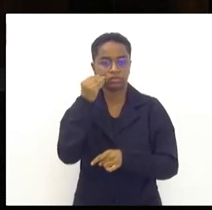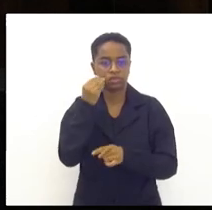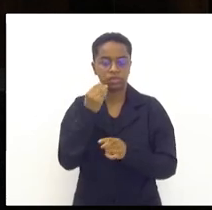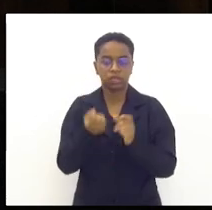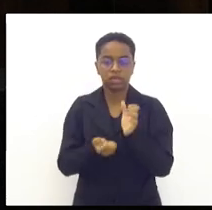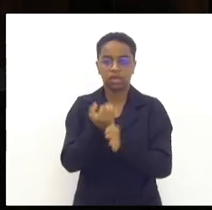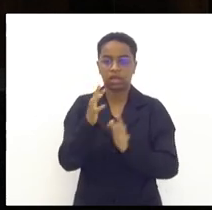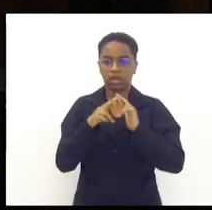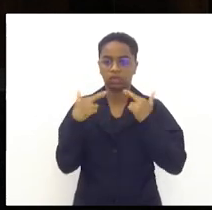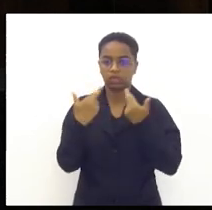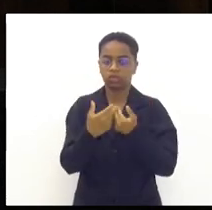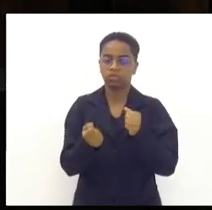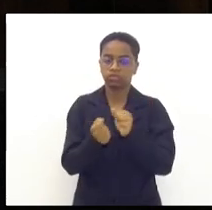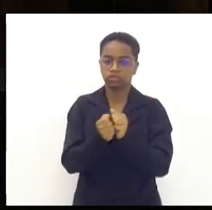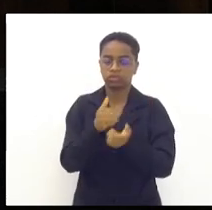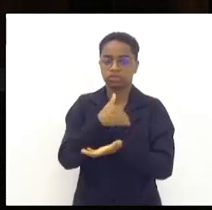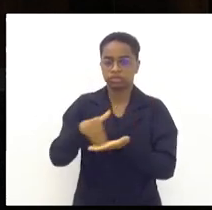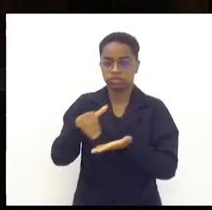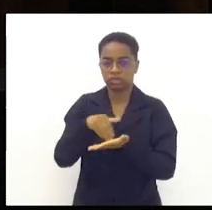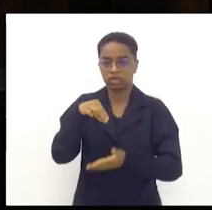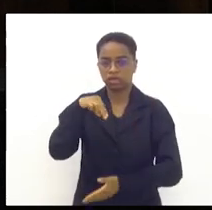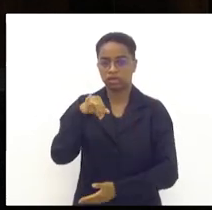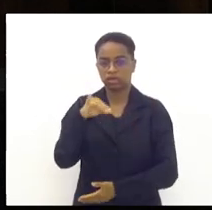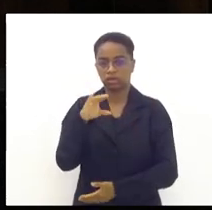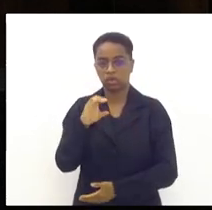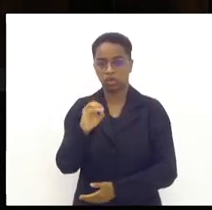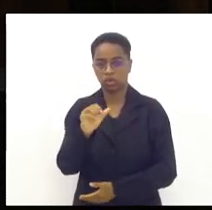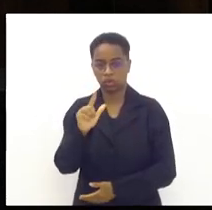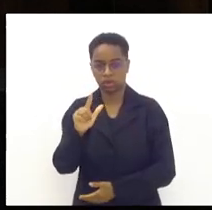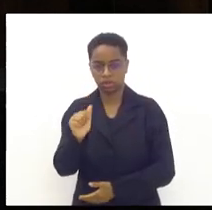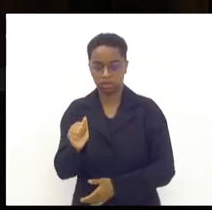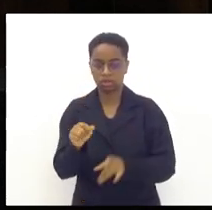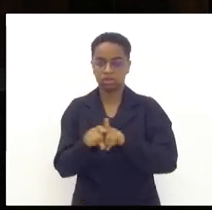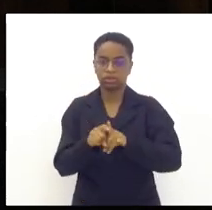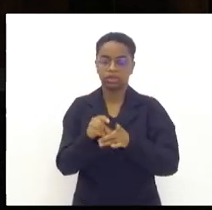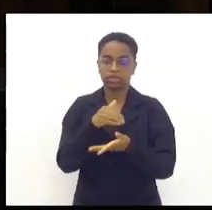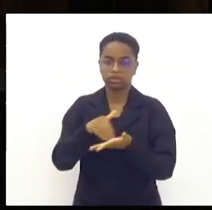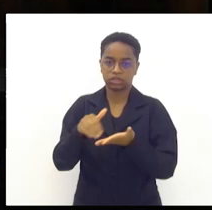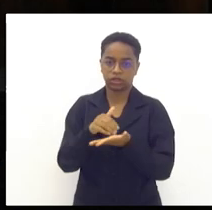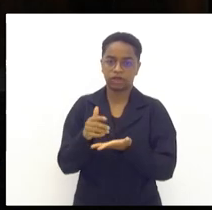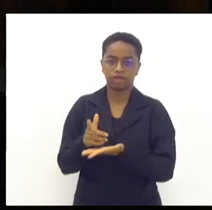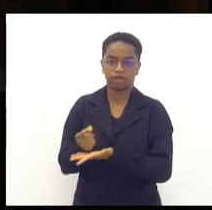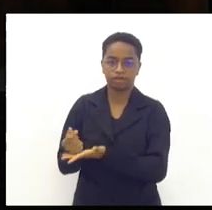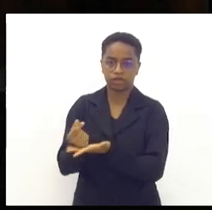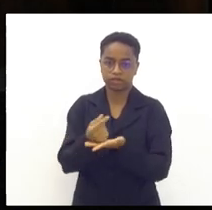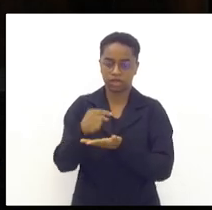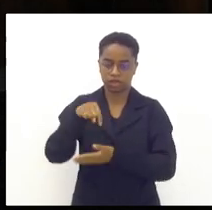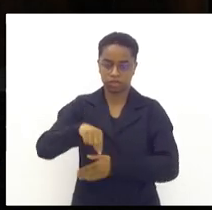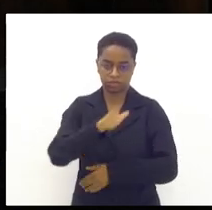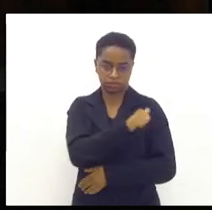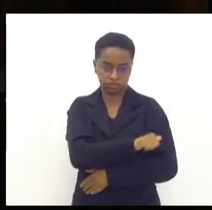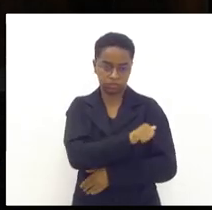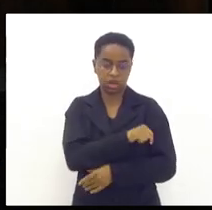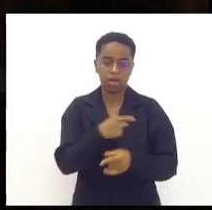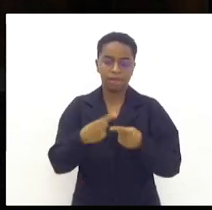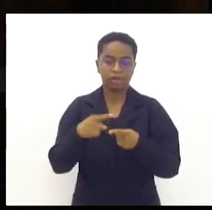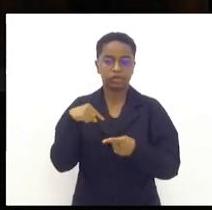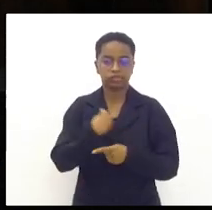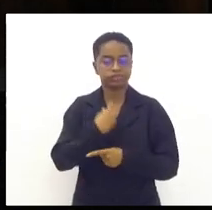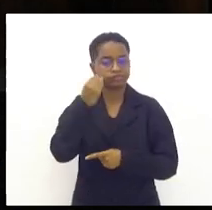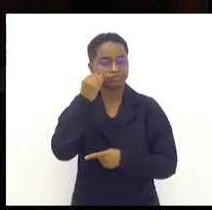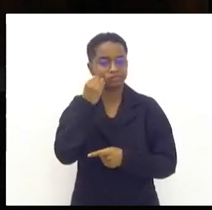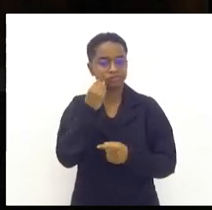reunião com o secretário Nicola e com o secretário de Fazenda do Estado do Rio de Janeiro, para que possamos somar